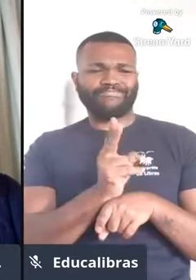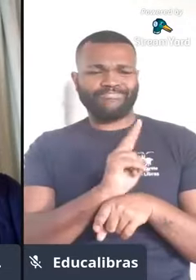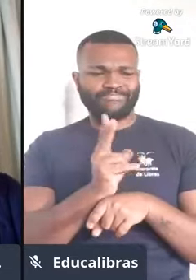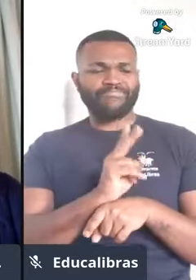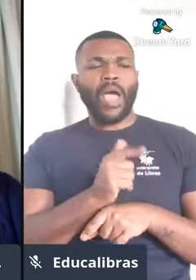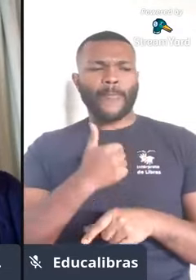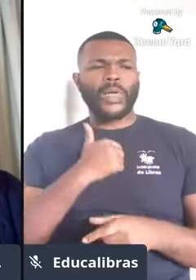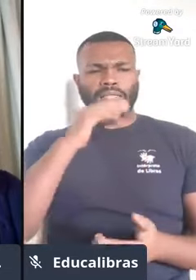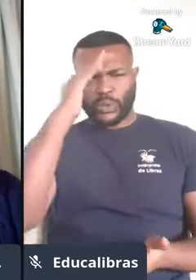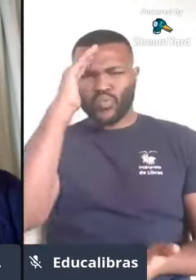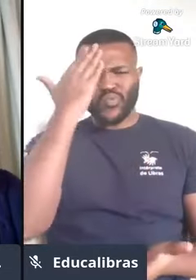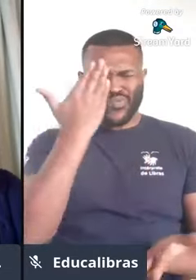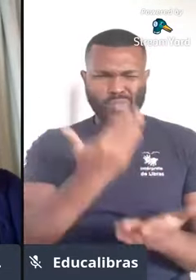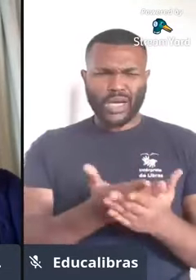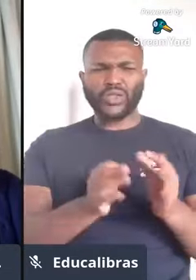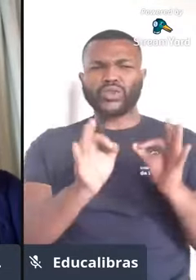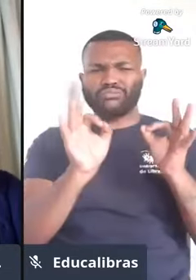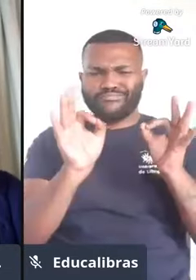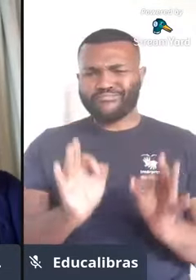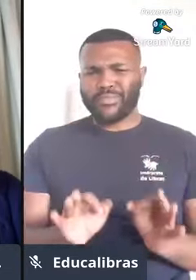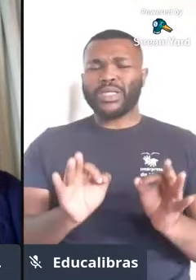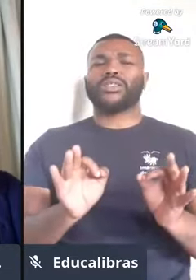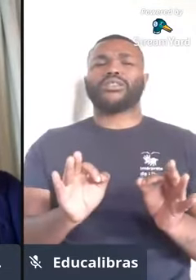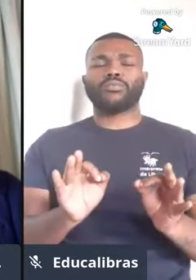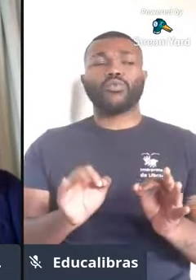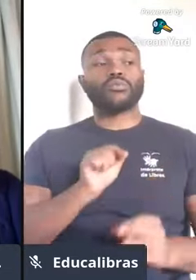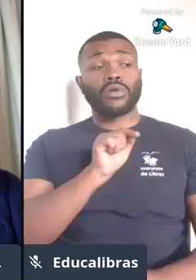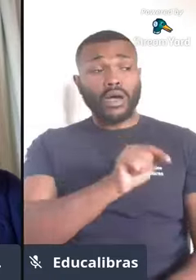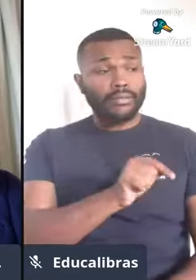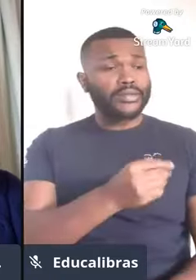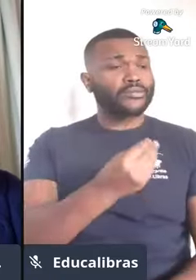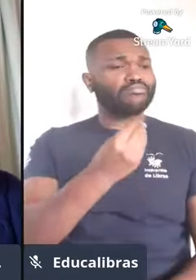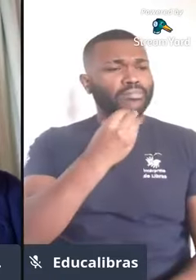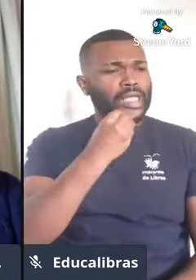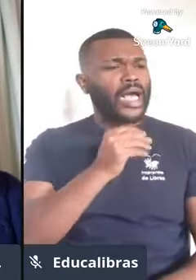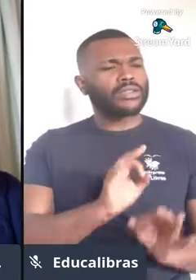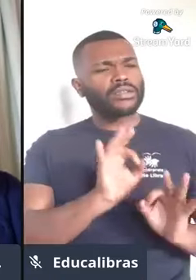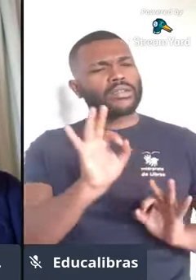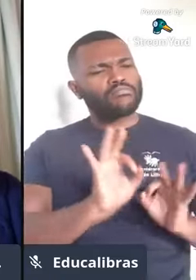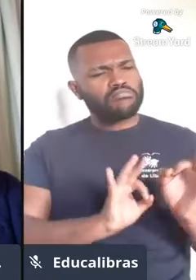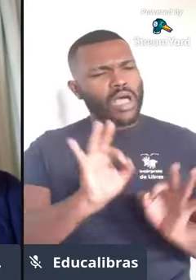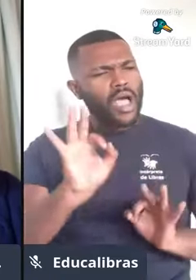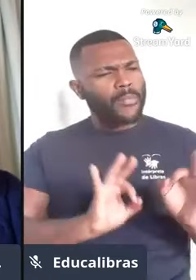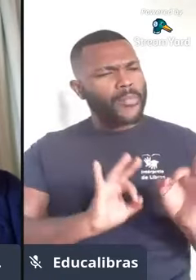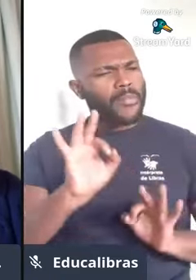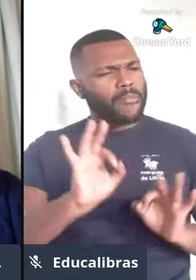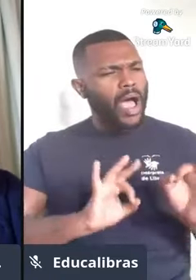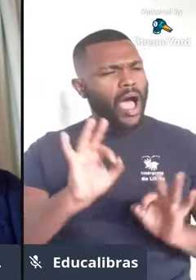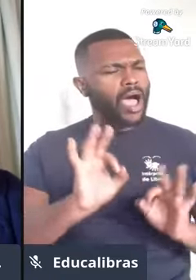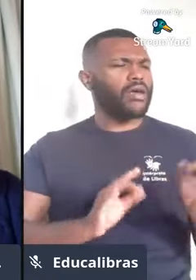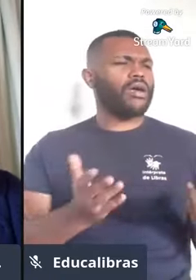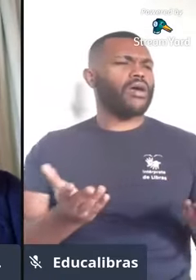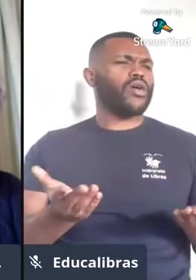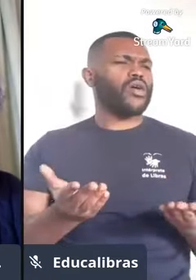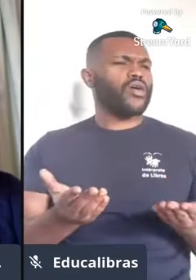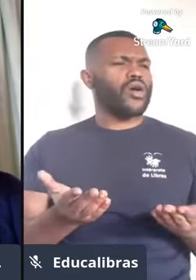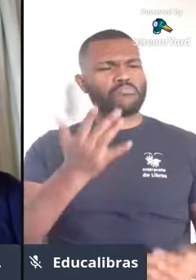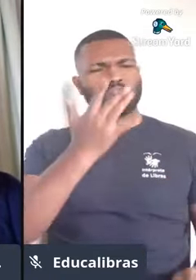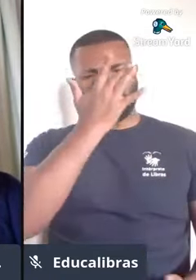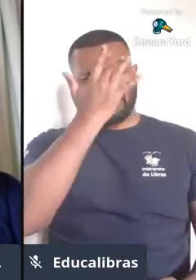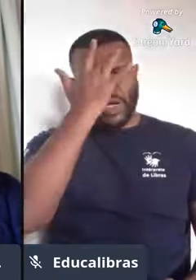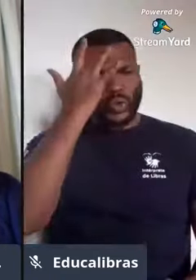nenhuma, essas possibilidades de preparação, né, da pessoa, seja